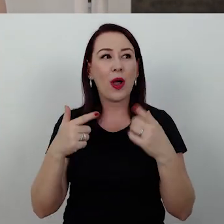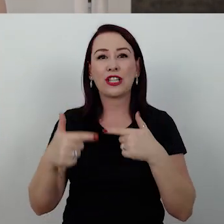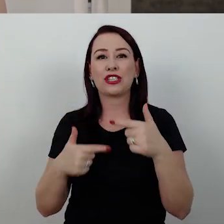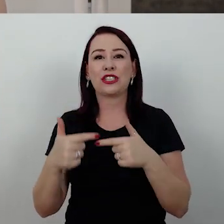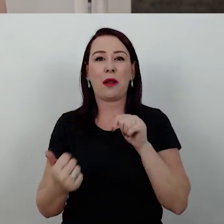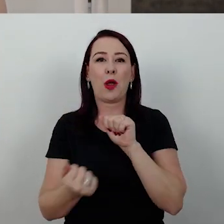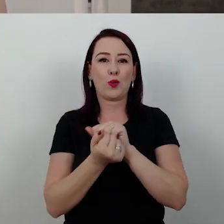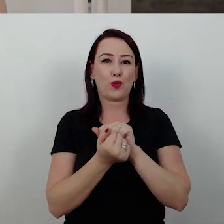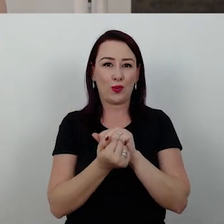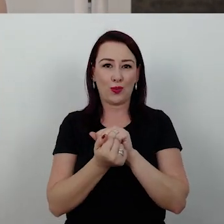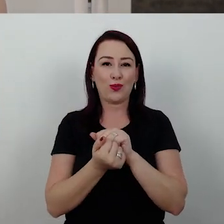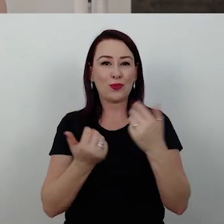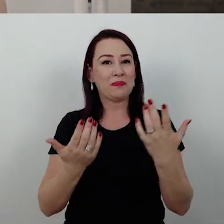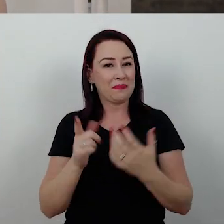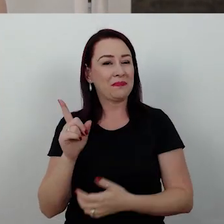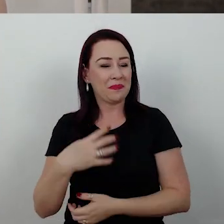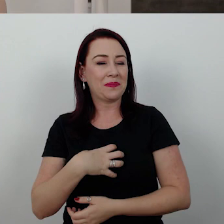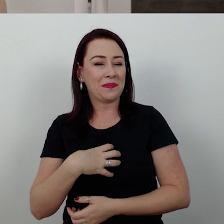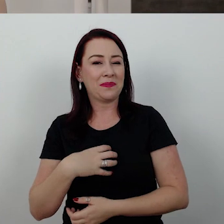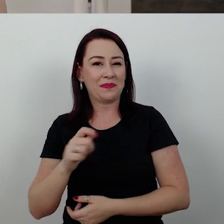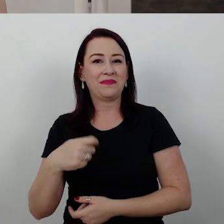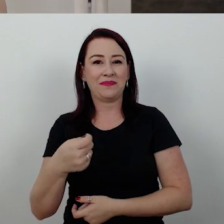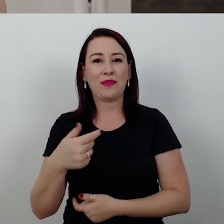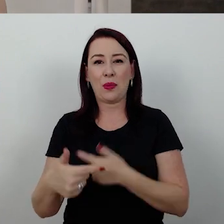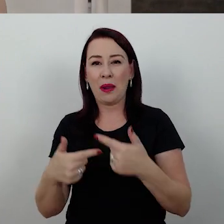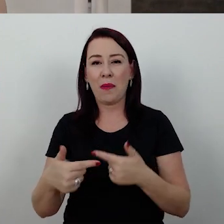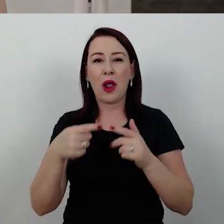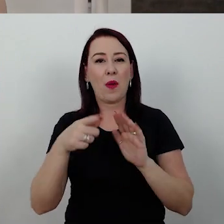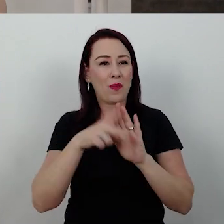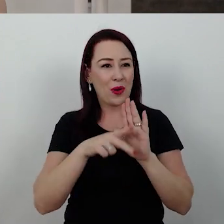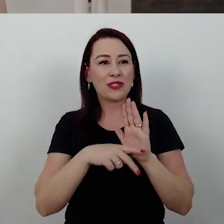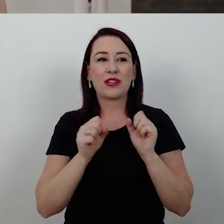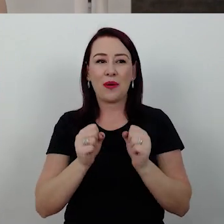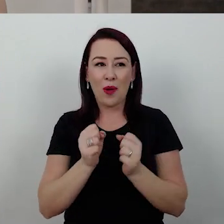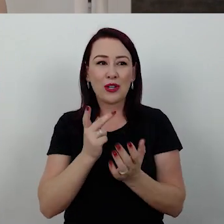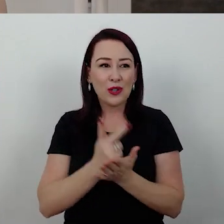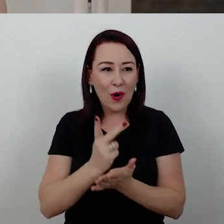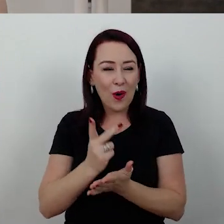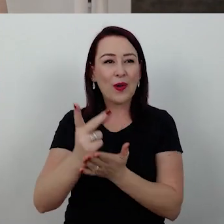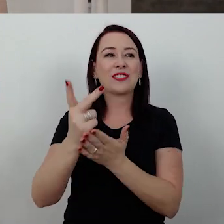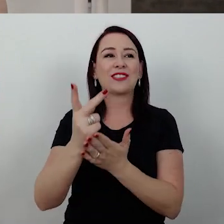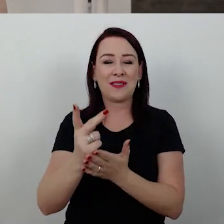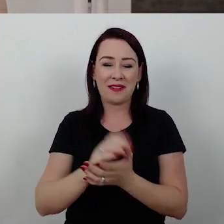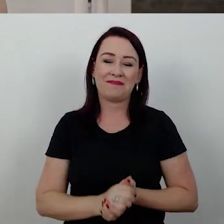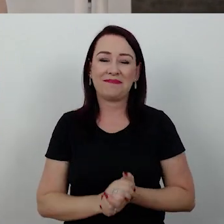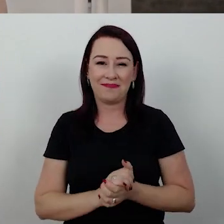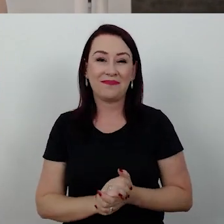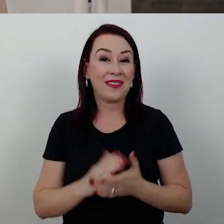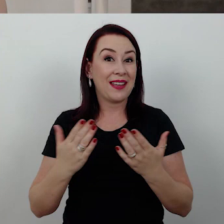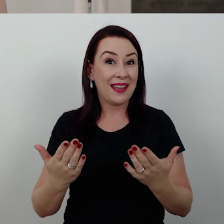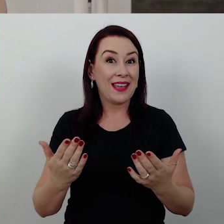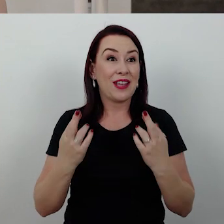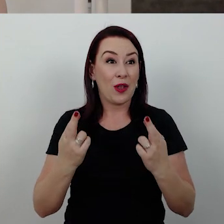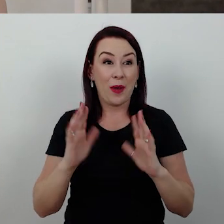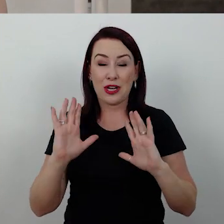Então, acredito que é um programa que está funcionando muito bem, que pode ser um modelo aí a ser utilizado. E, assim,